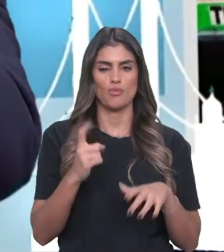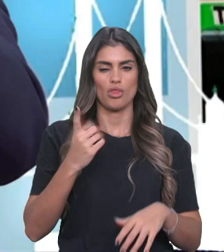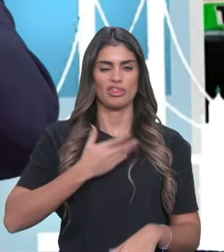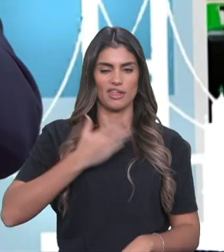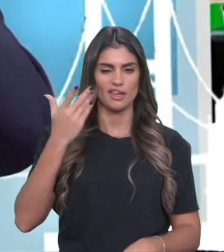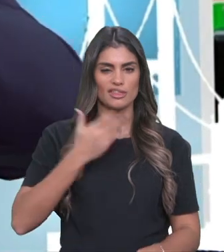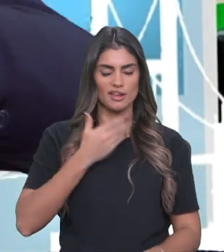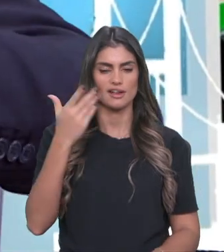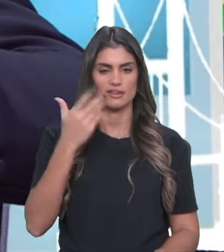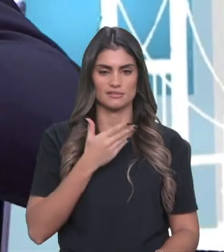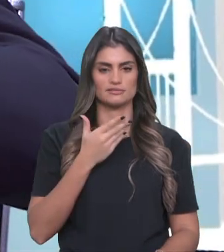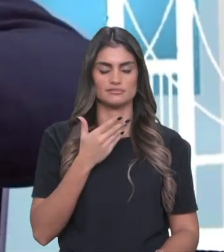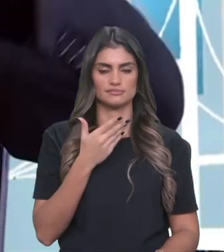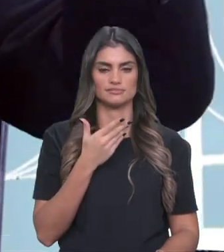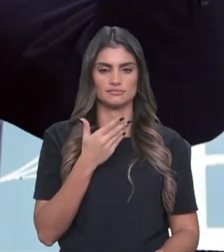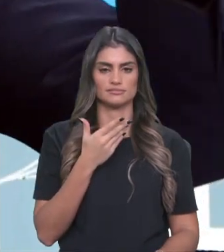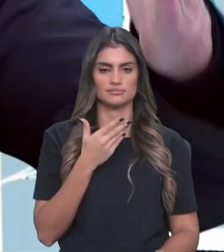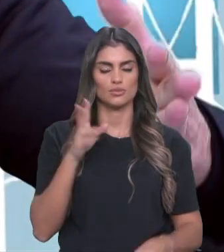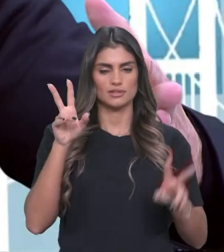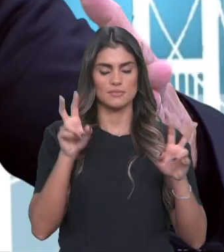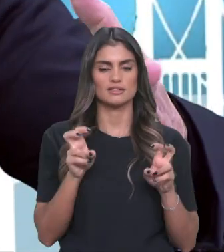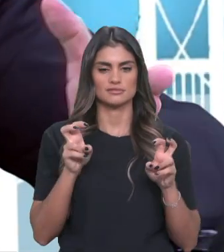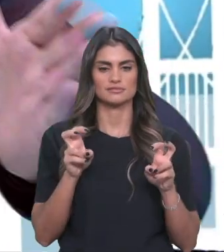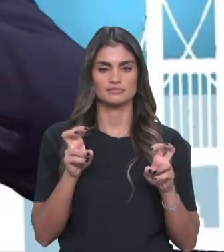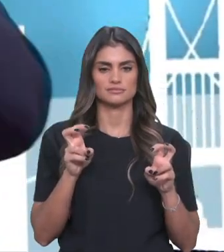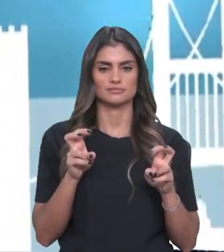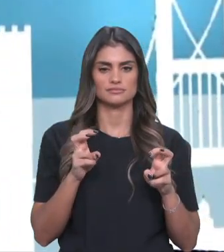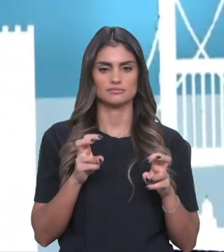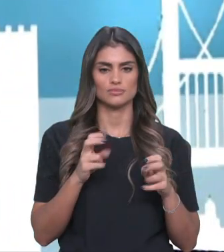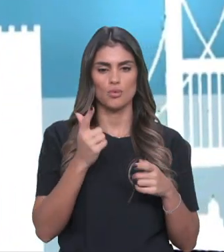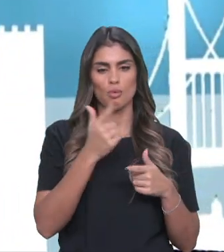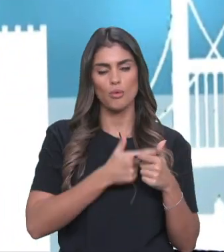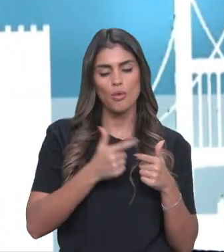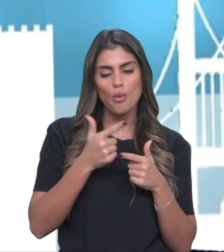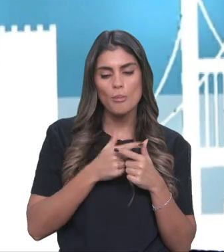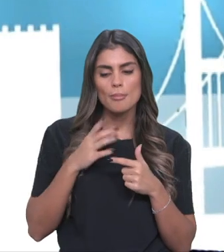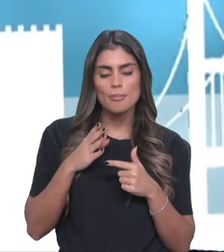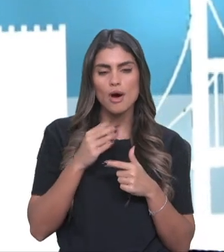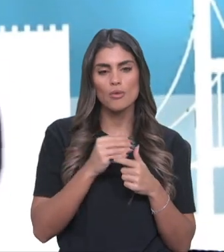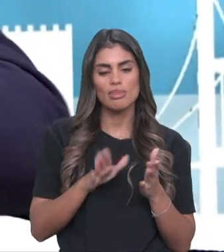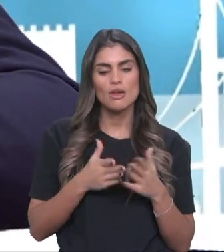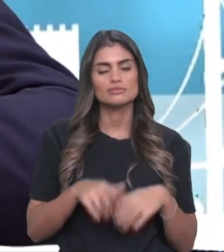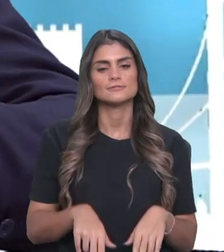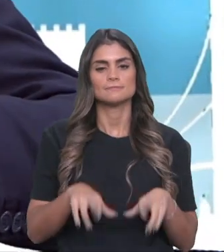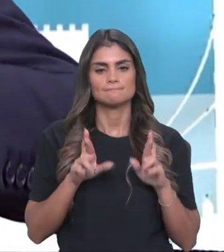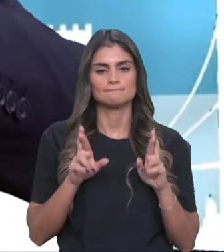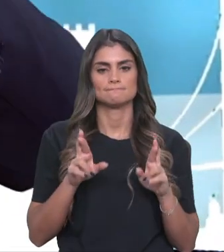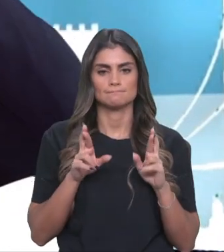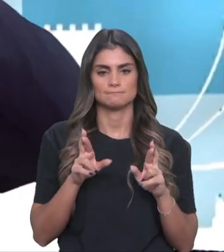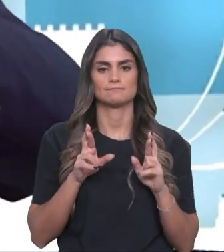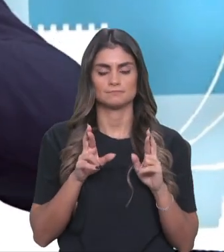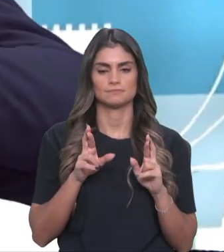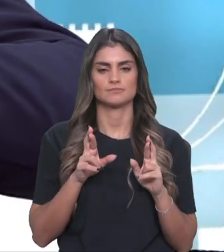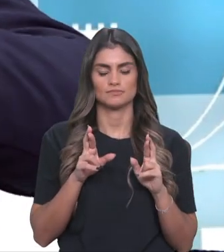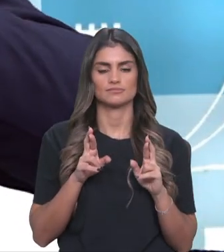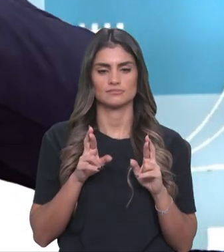os partilhar do tema, o partilhar o pão, o alimentar a esperança, o reconhecer no ao partir do pão,